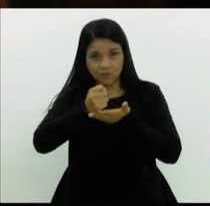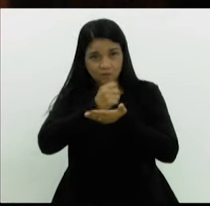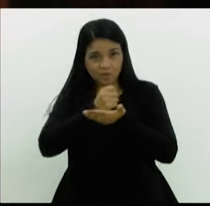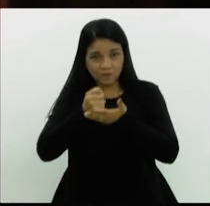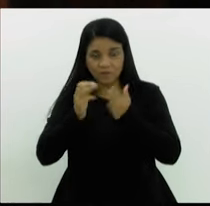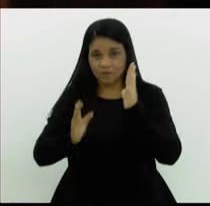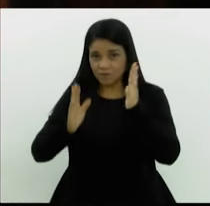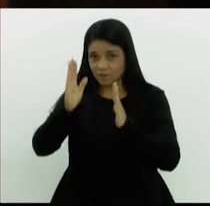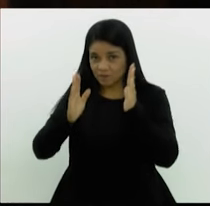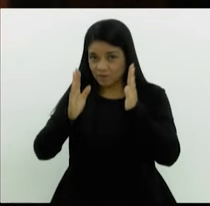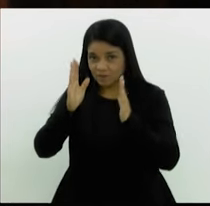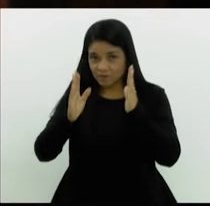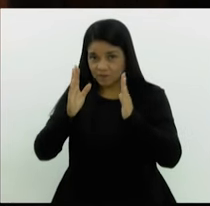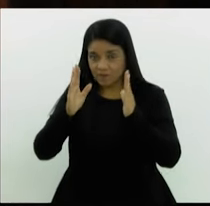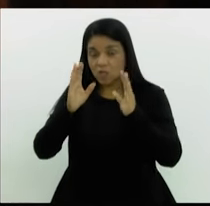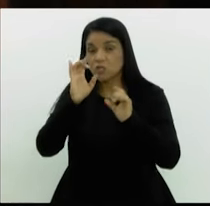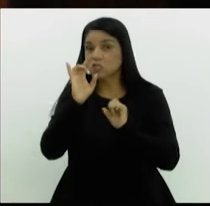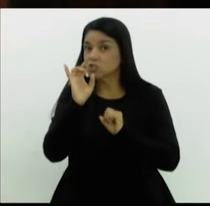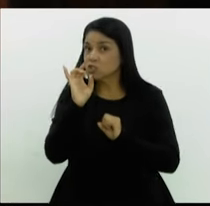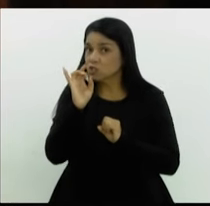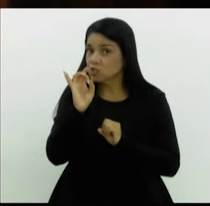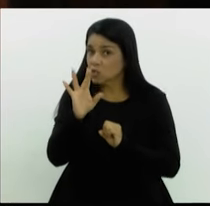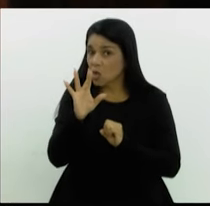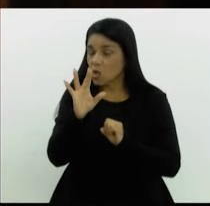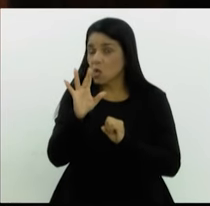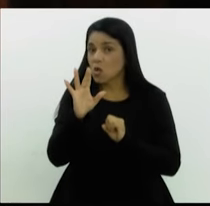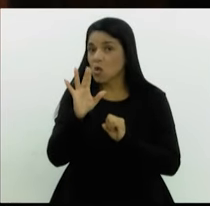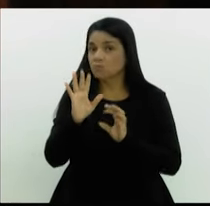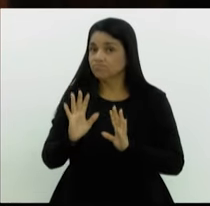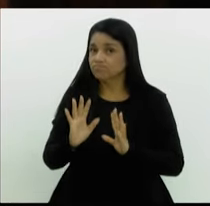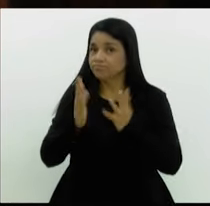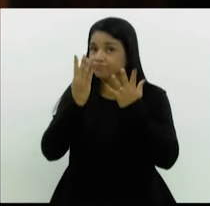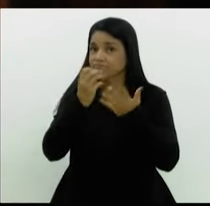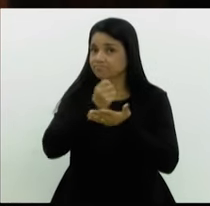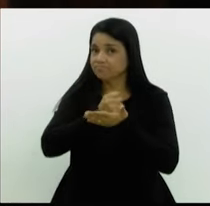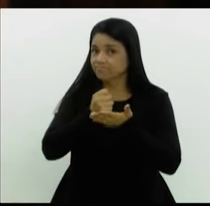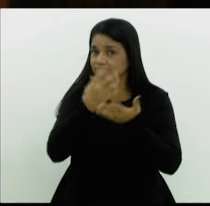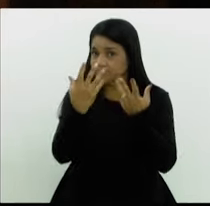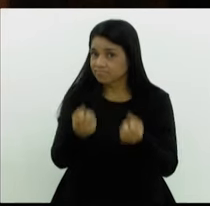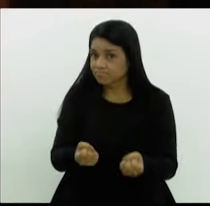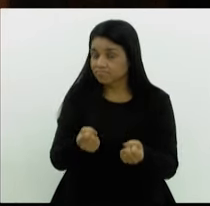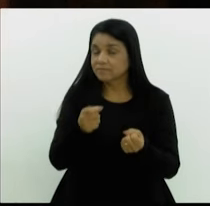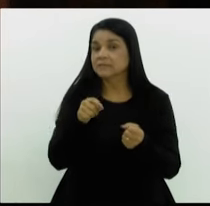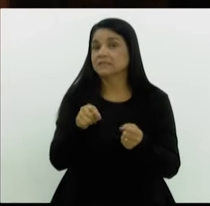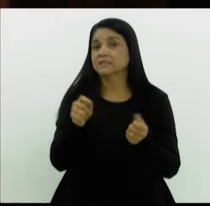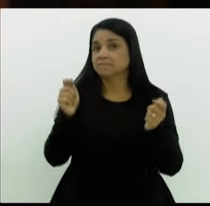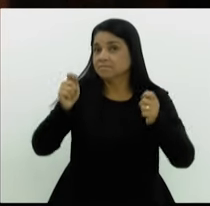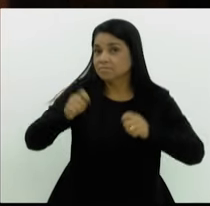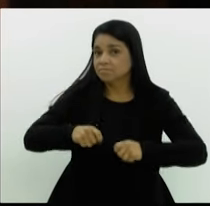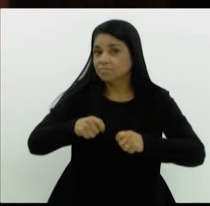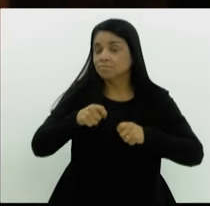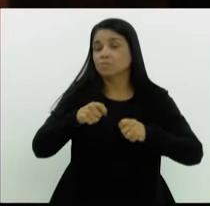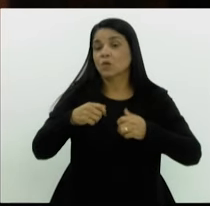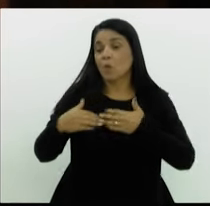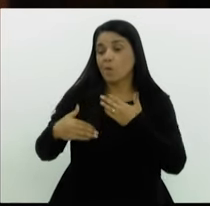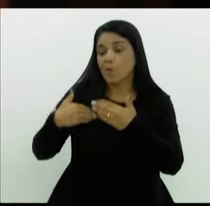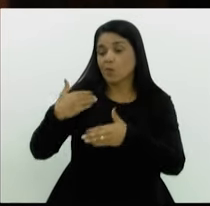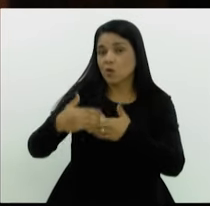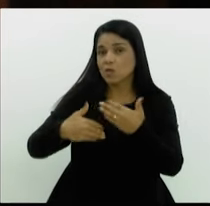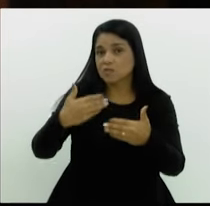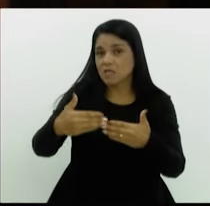temporária somente será celebrada se estiver em trâmite processo para